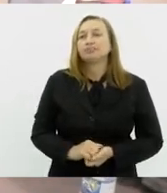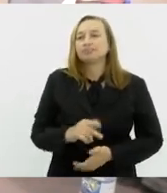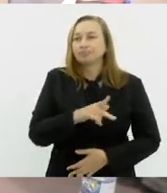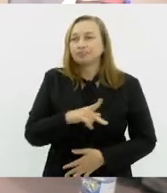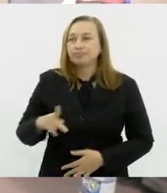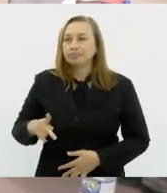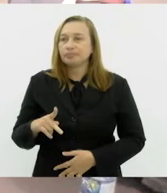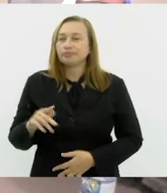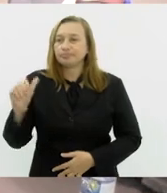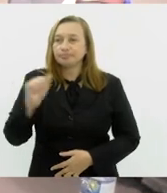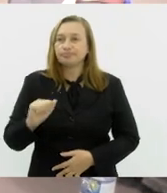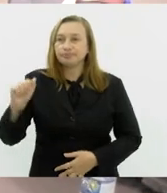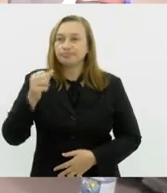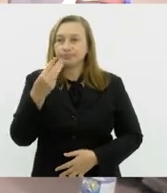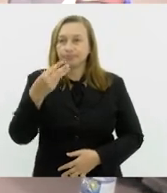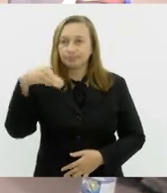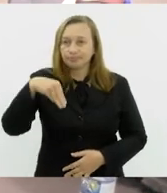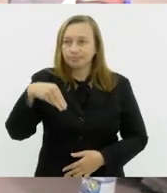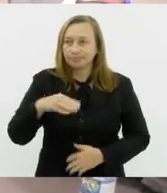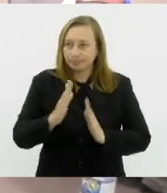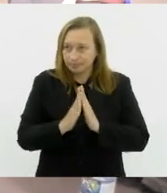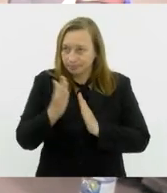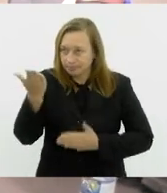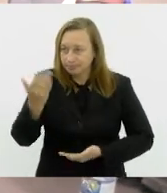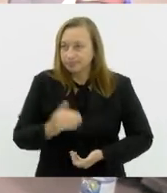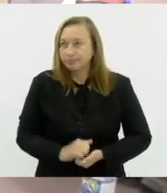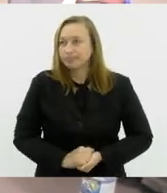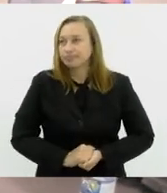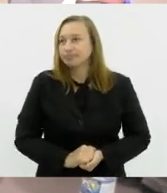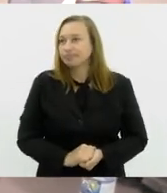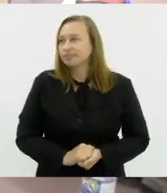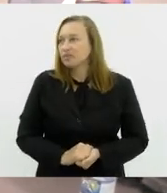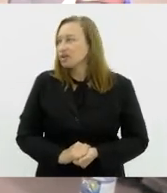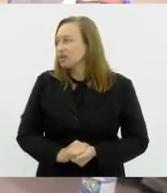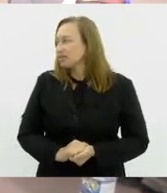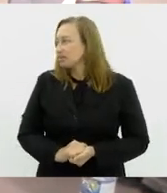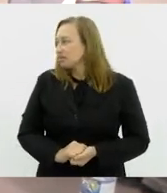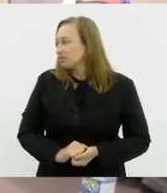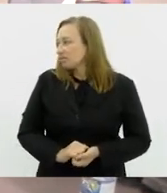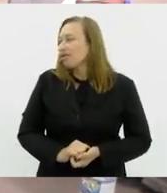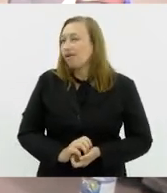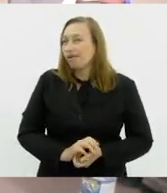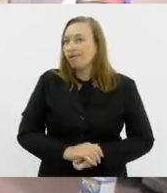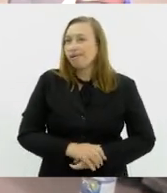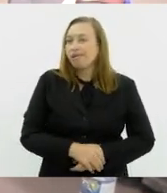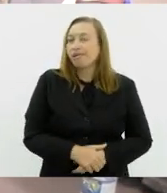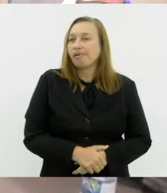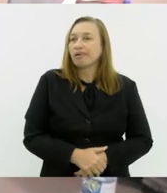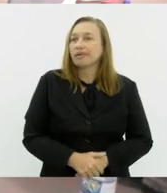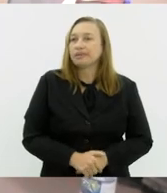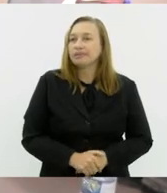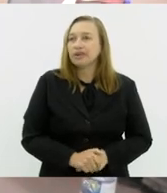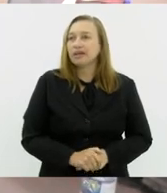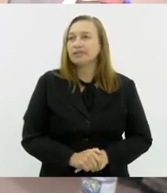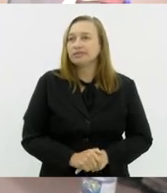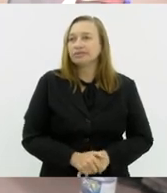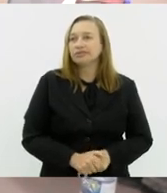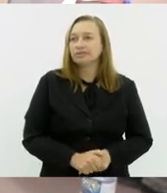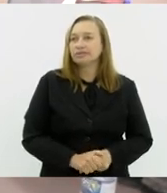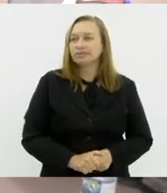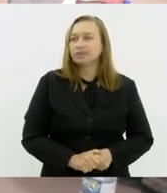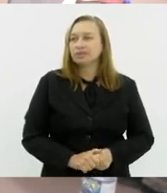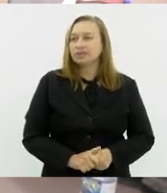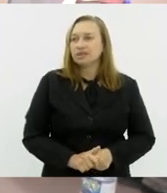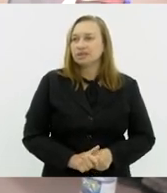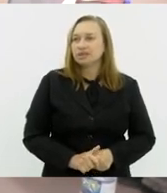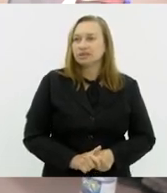3 minutos, por favor. Só queria complementar que tem que ser acima do Cristo. É o senhor Paulo,